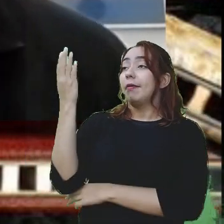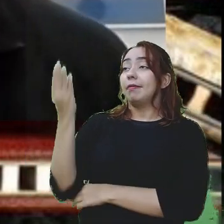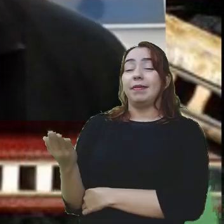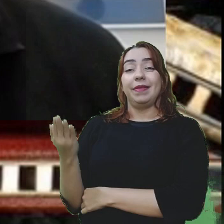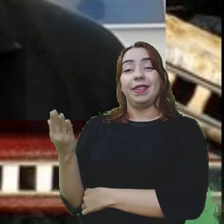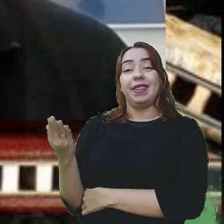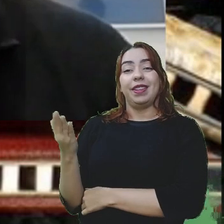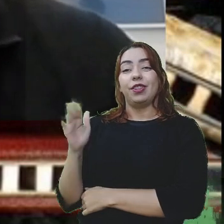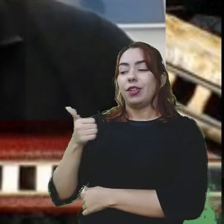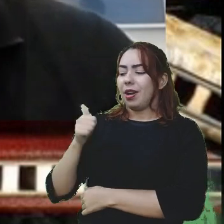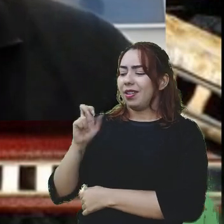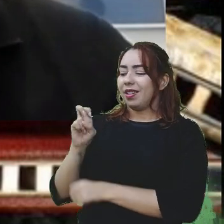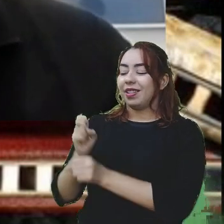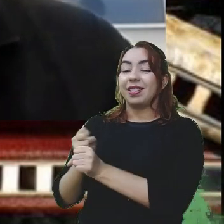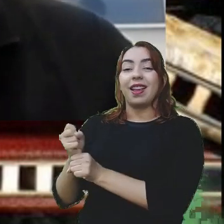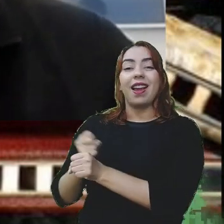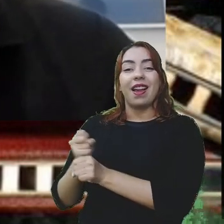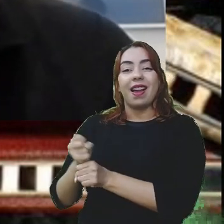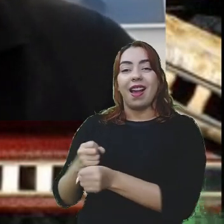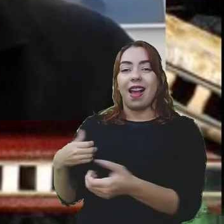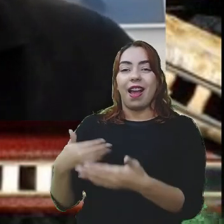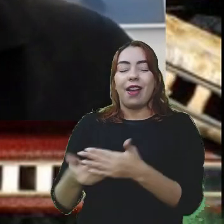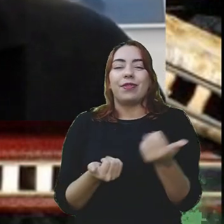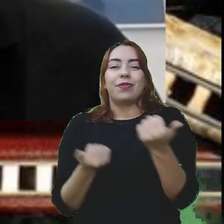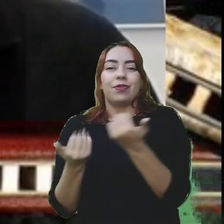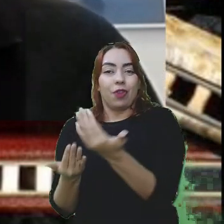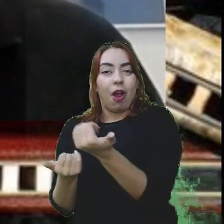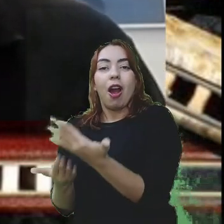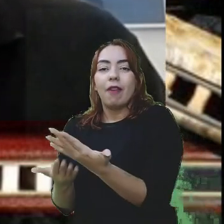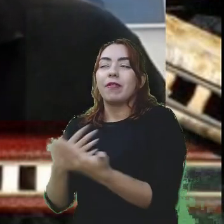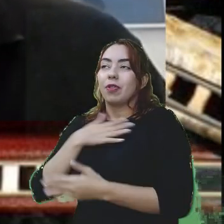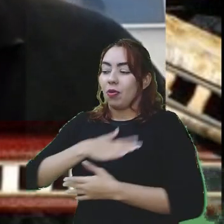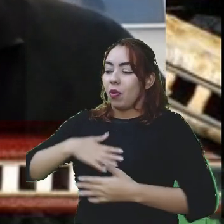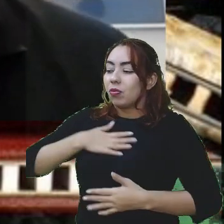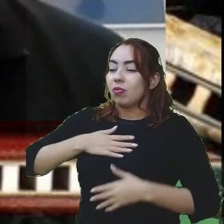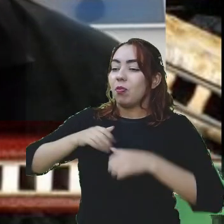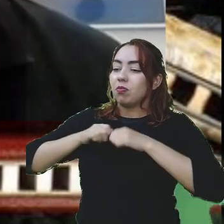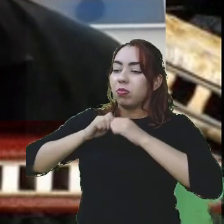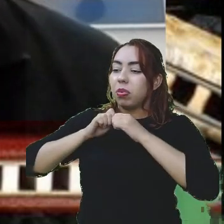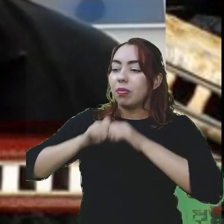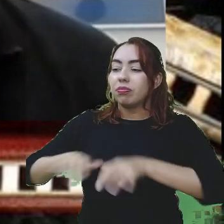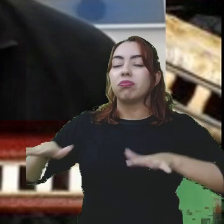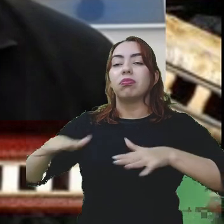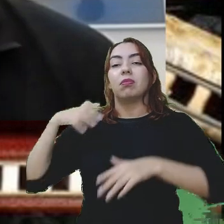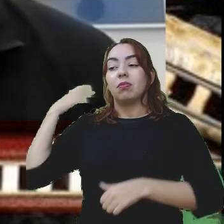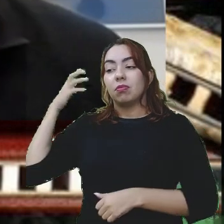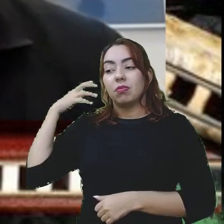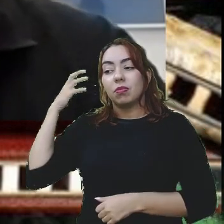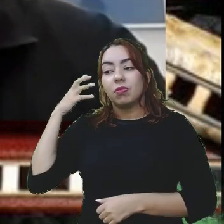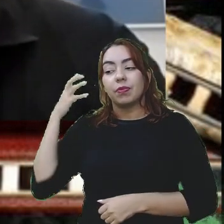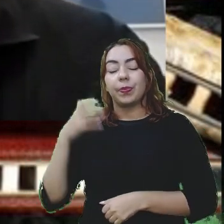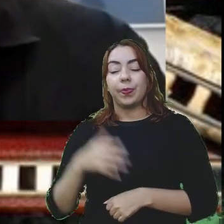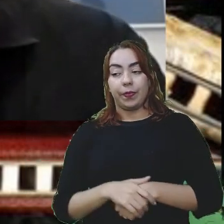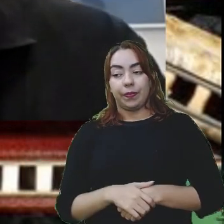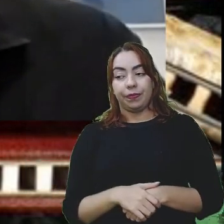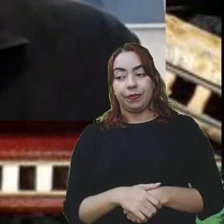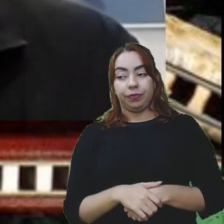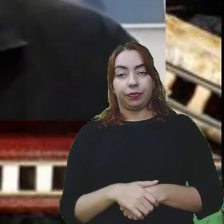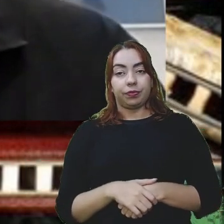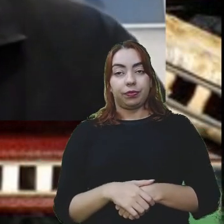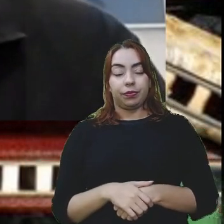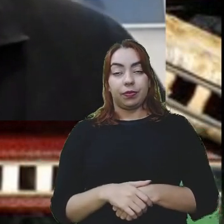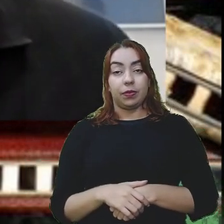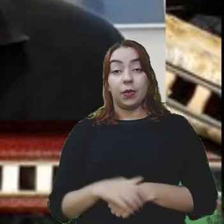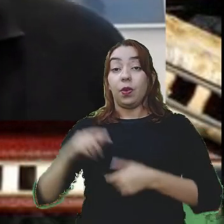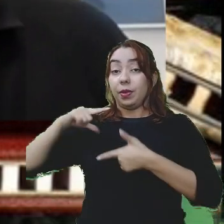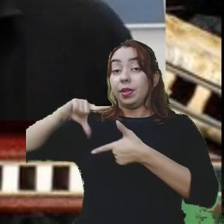uns 15 anos para cá, tem uma gente jovem lá, uma garotada, fazendo música muito interessante, que não só do tango tradicional,